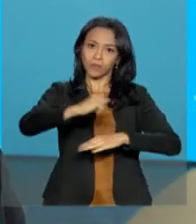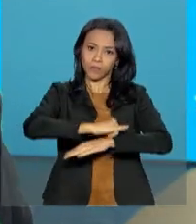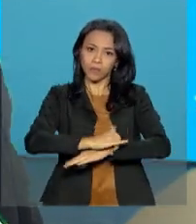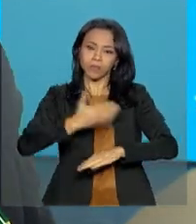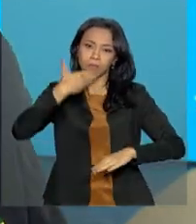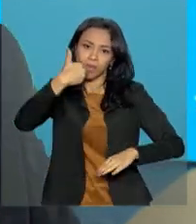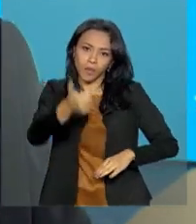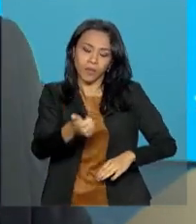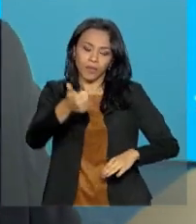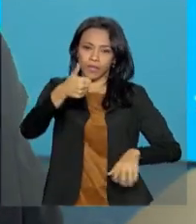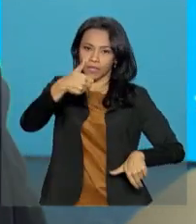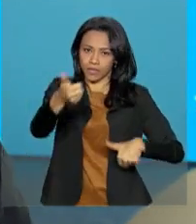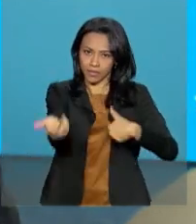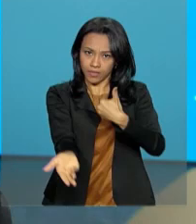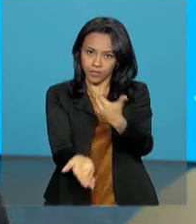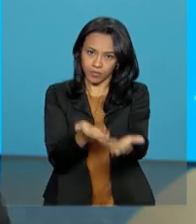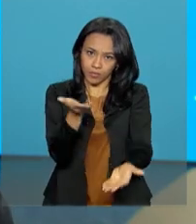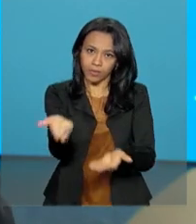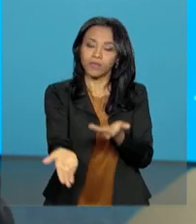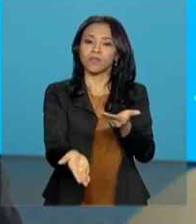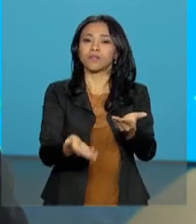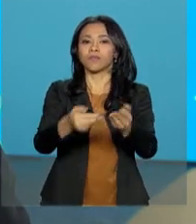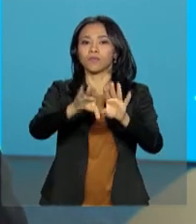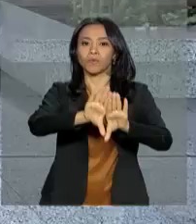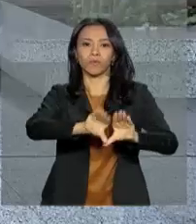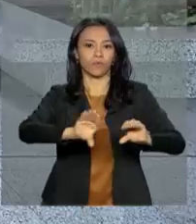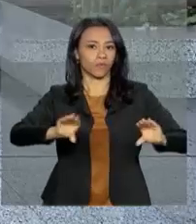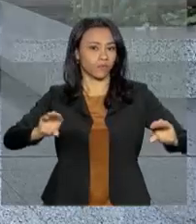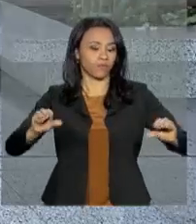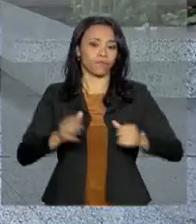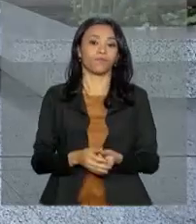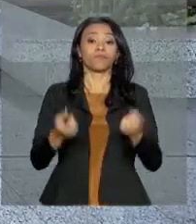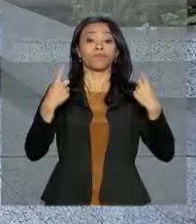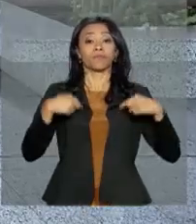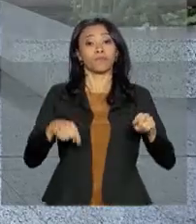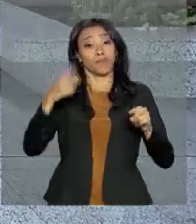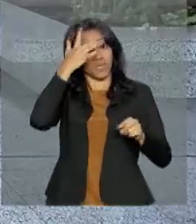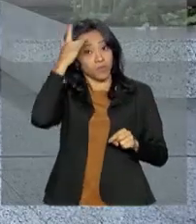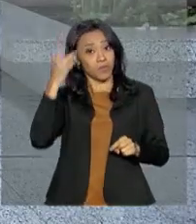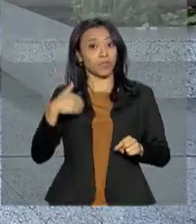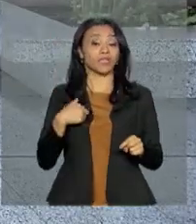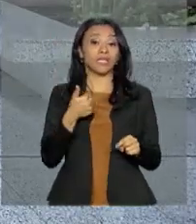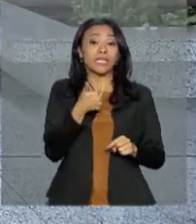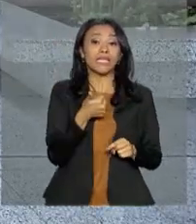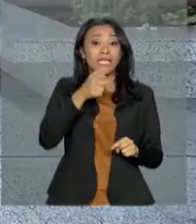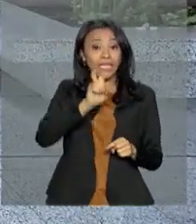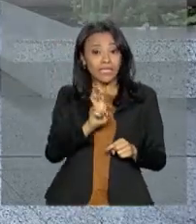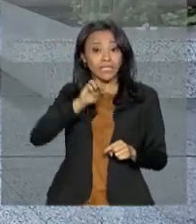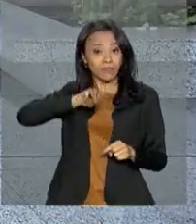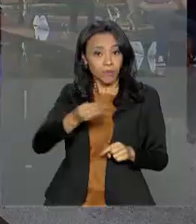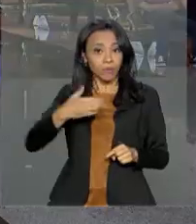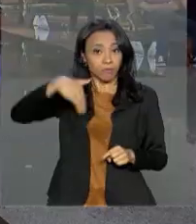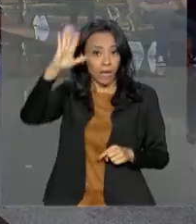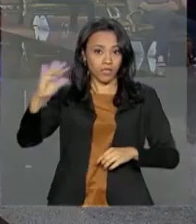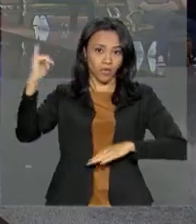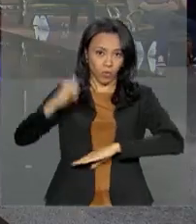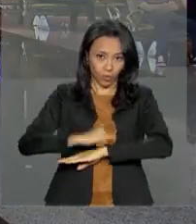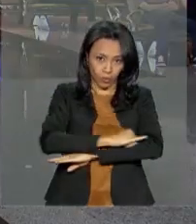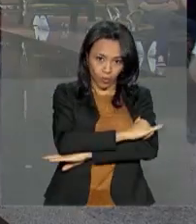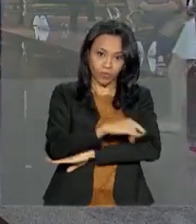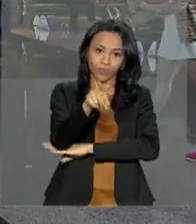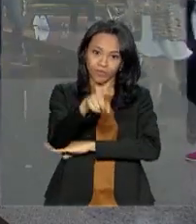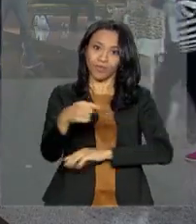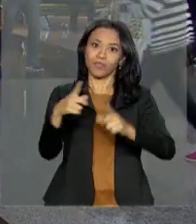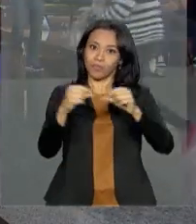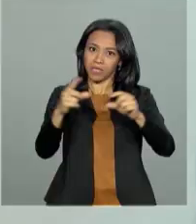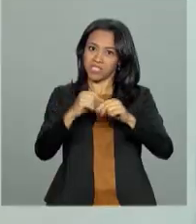melhor atendimento o melhor conforto melhor facilidade entre os que recebem r 15 milhões de passageiros por ano o de brasília foi o